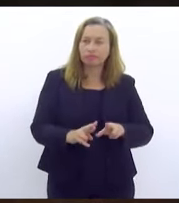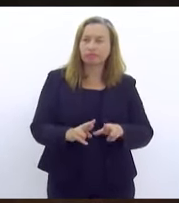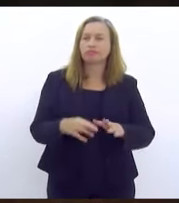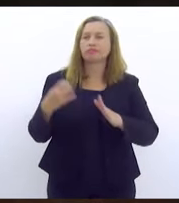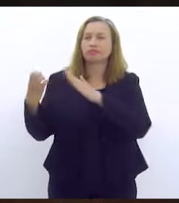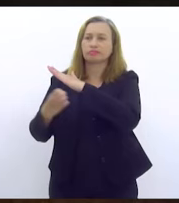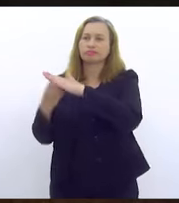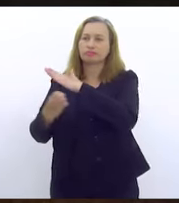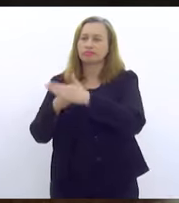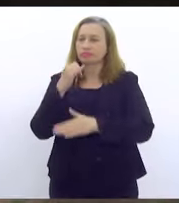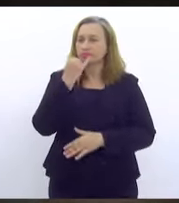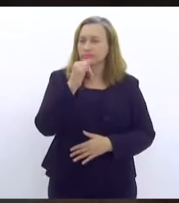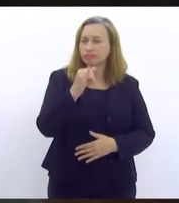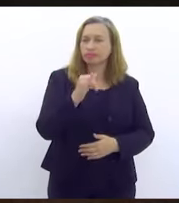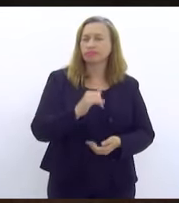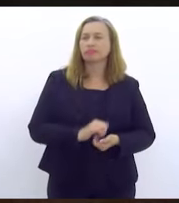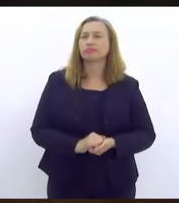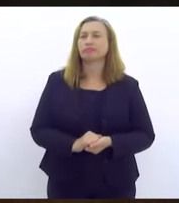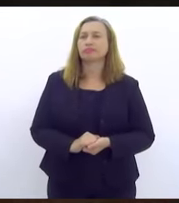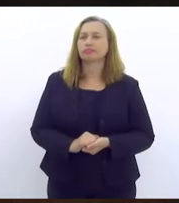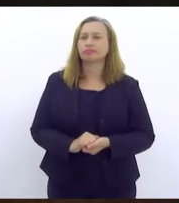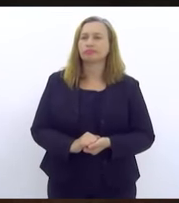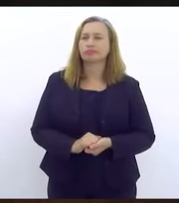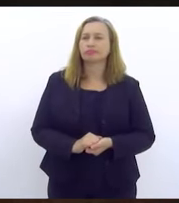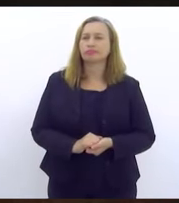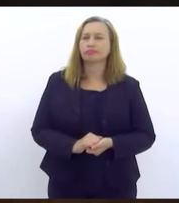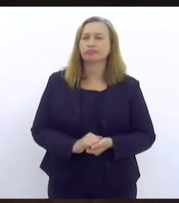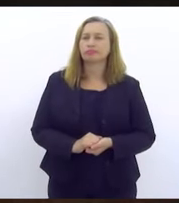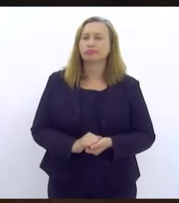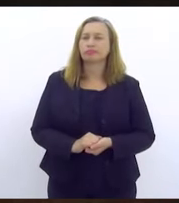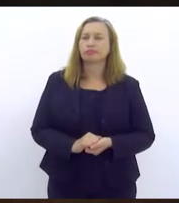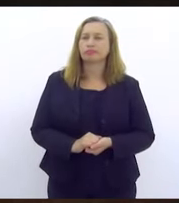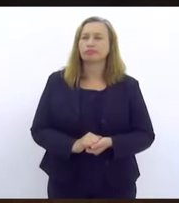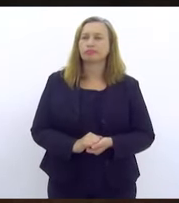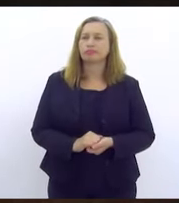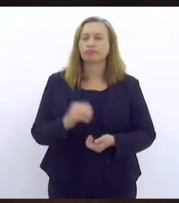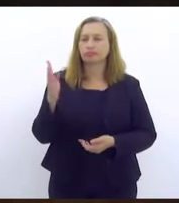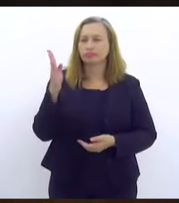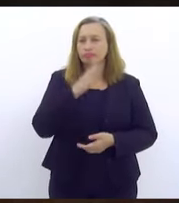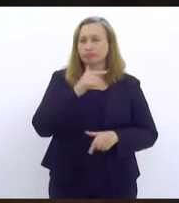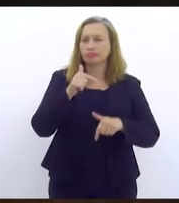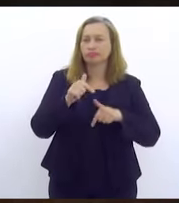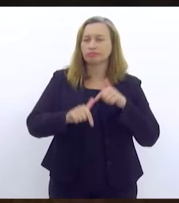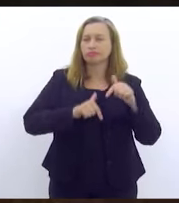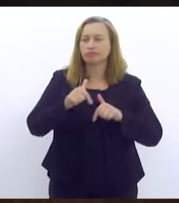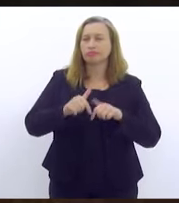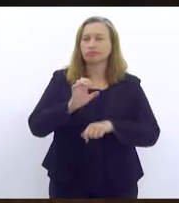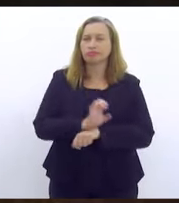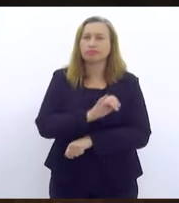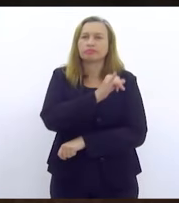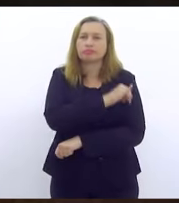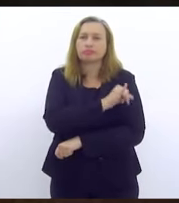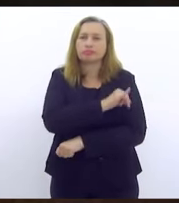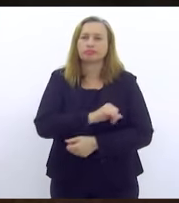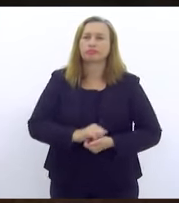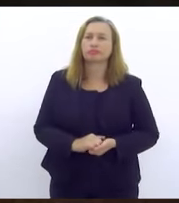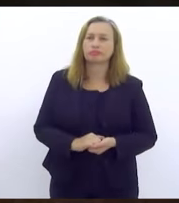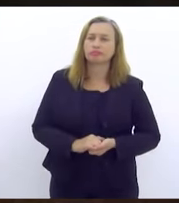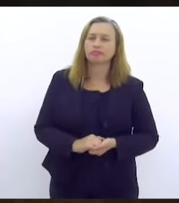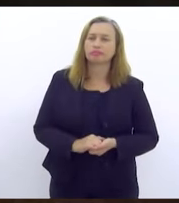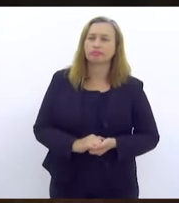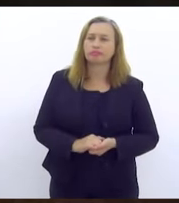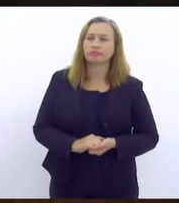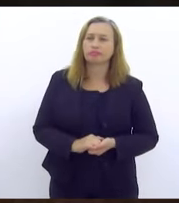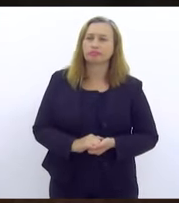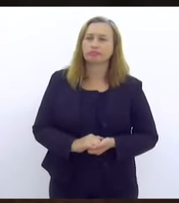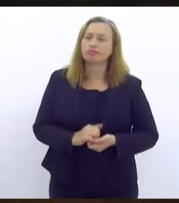concessionárias de energia elétrica que vêm fazendo um desserviço no estado do Rio de Janeiro,